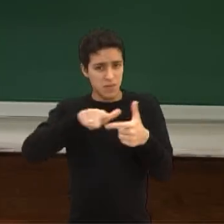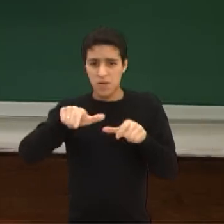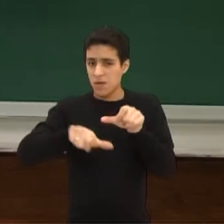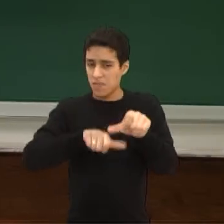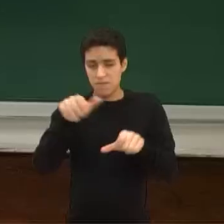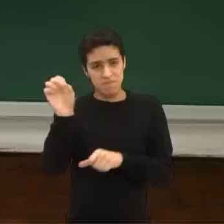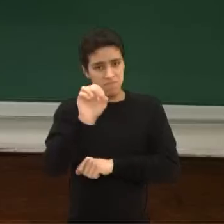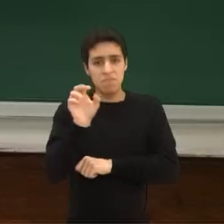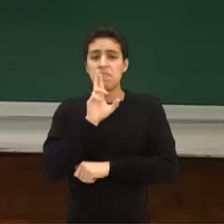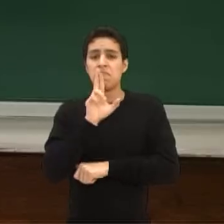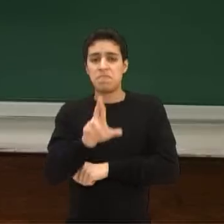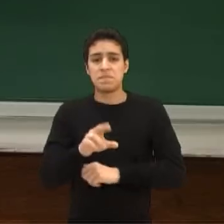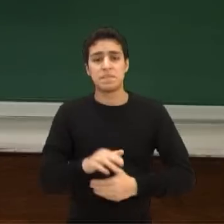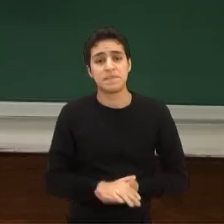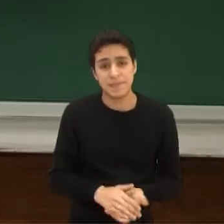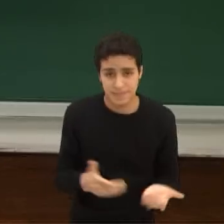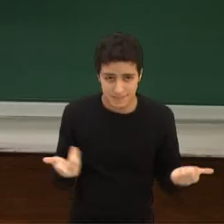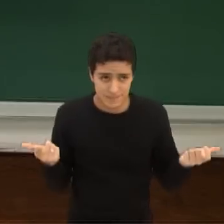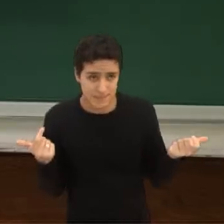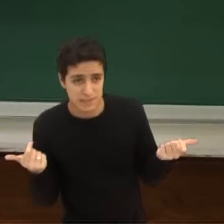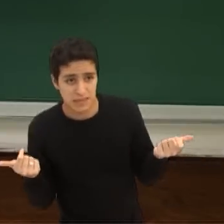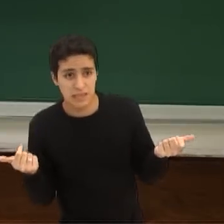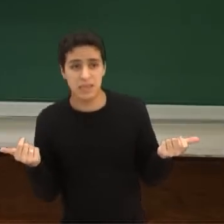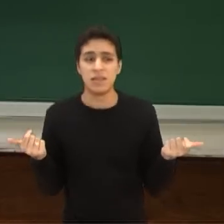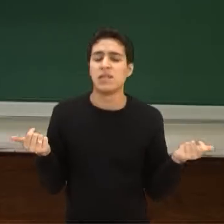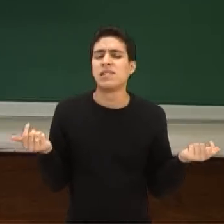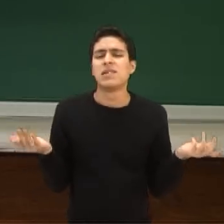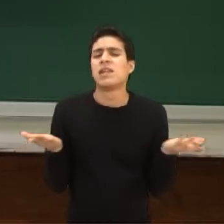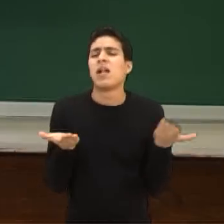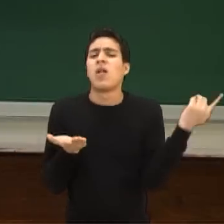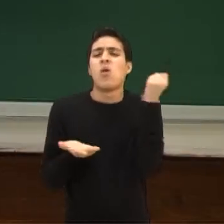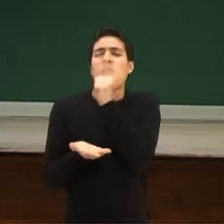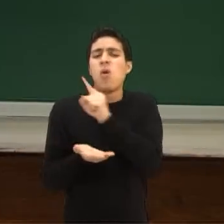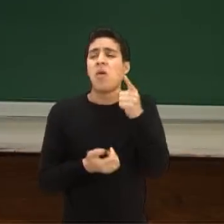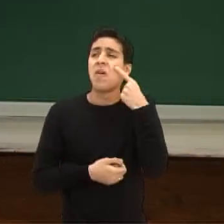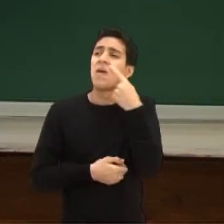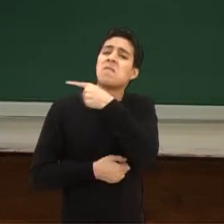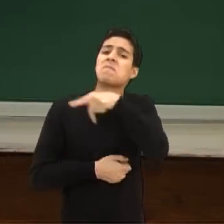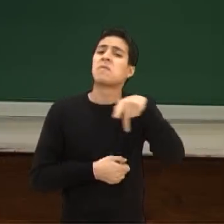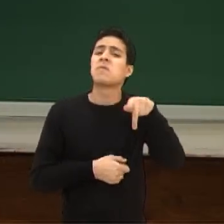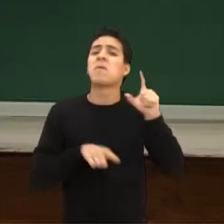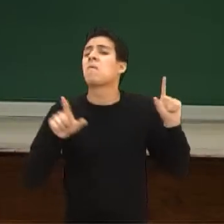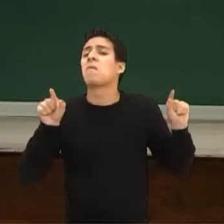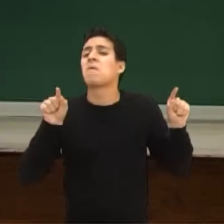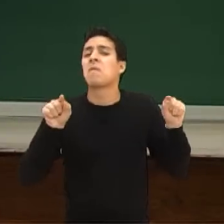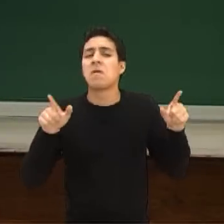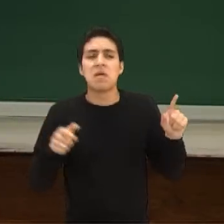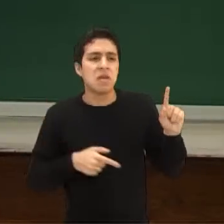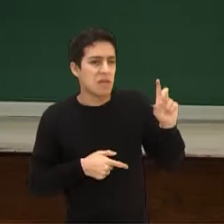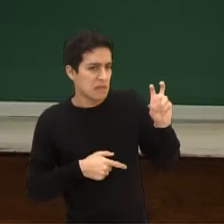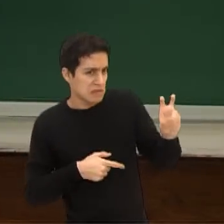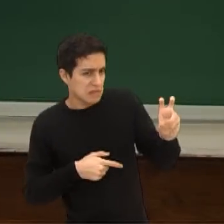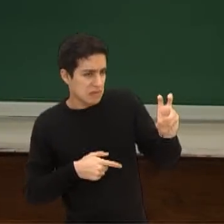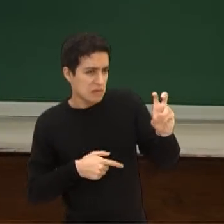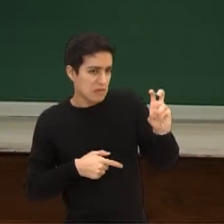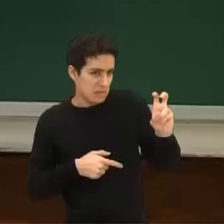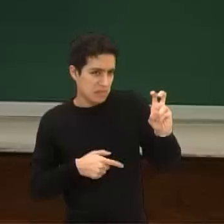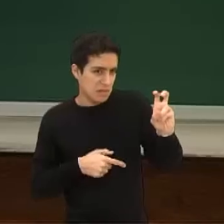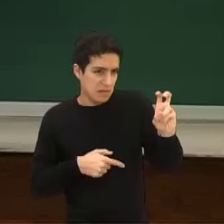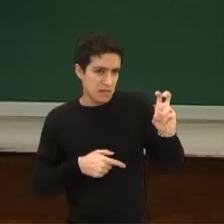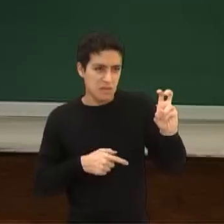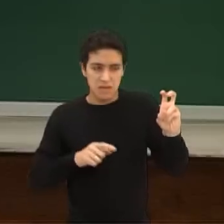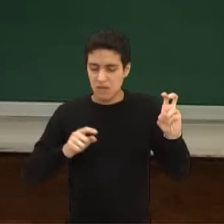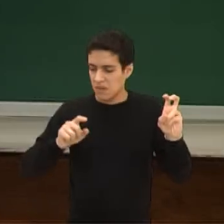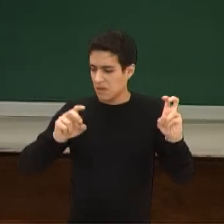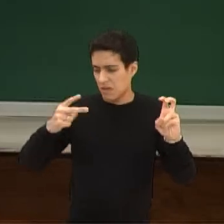altera o resultado. Tudo bem? E esse último aqui, prof, o 5 e